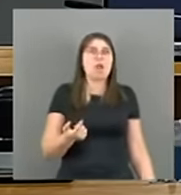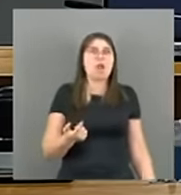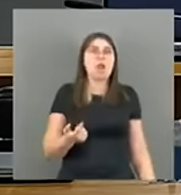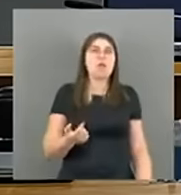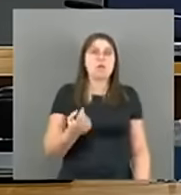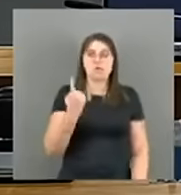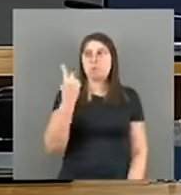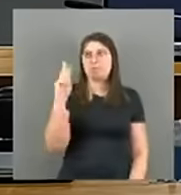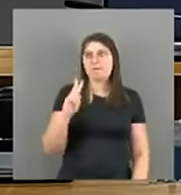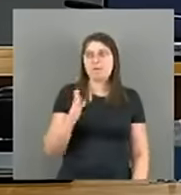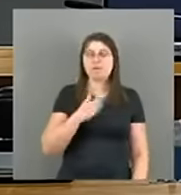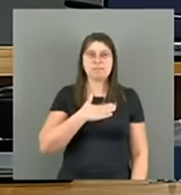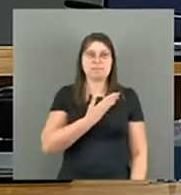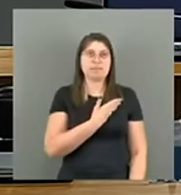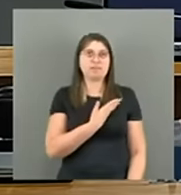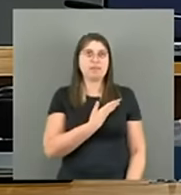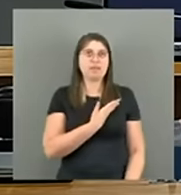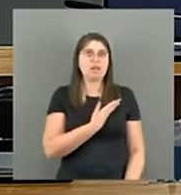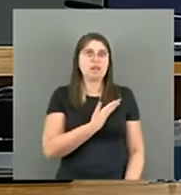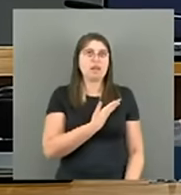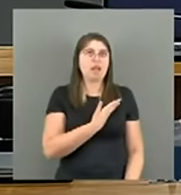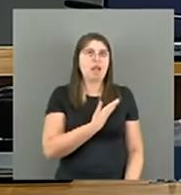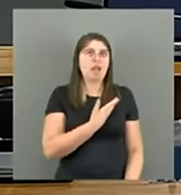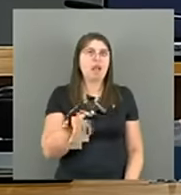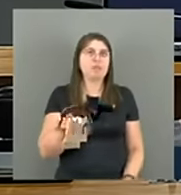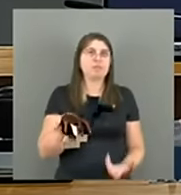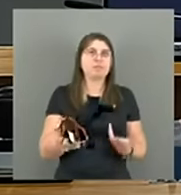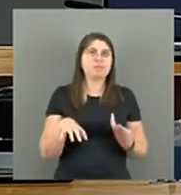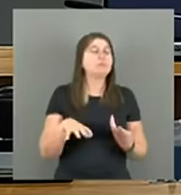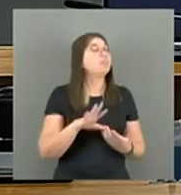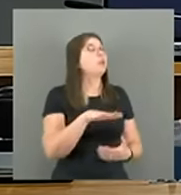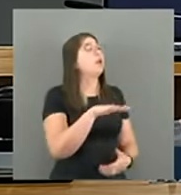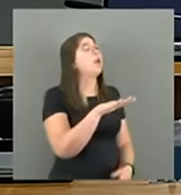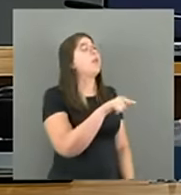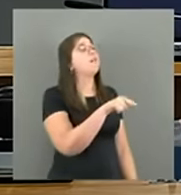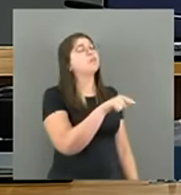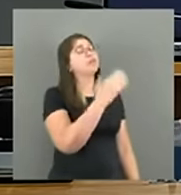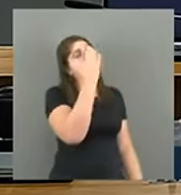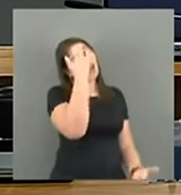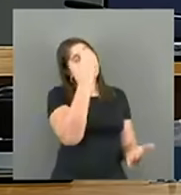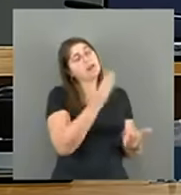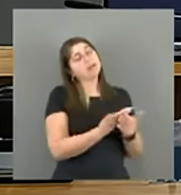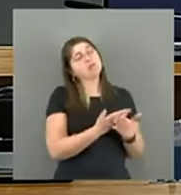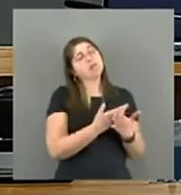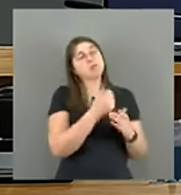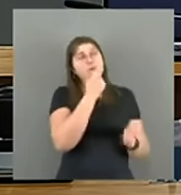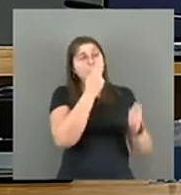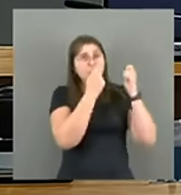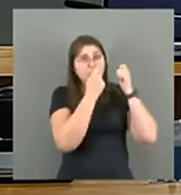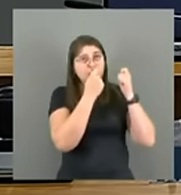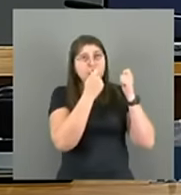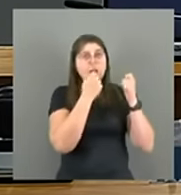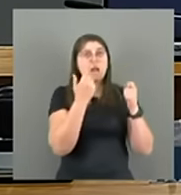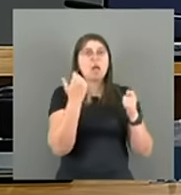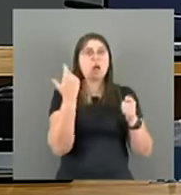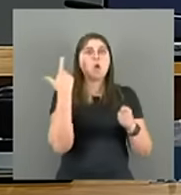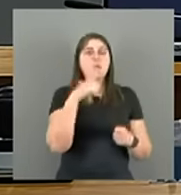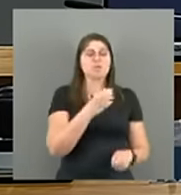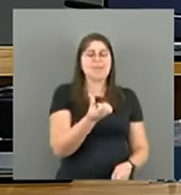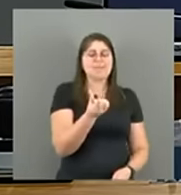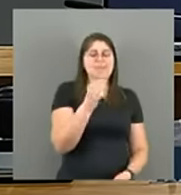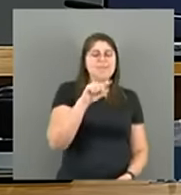Uma vez um companheiro meu aqui no Congresso Nacional falou assim, Cajuru, você acredita que um árbitro que ganha 6 mil por